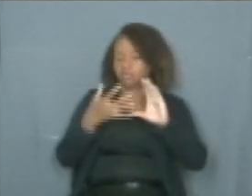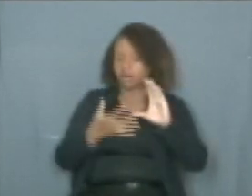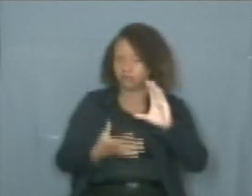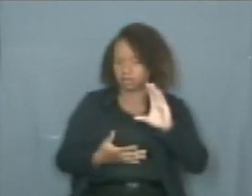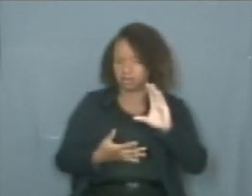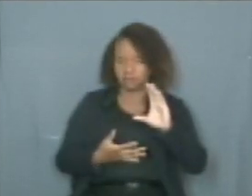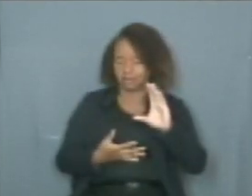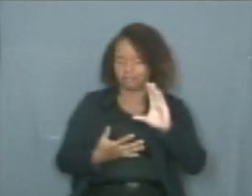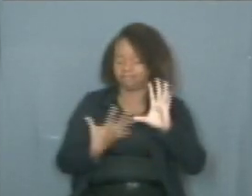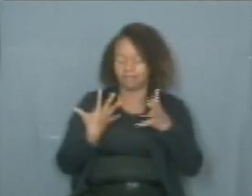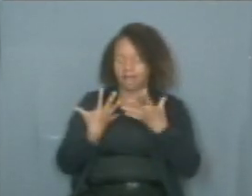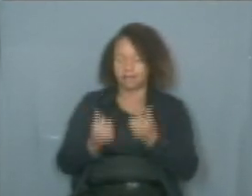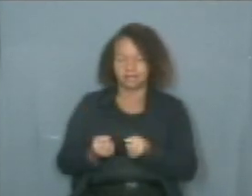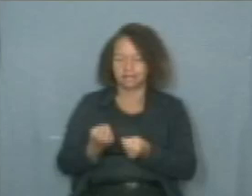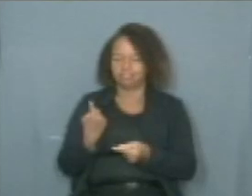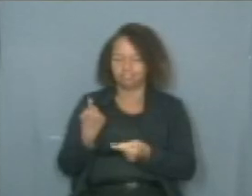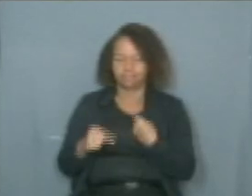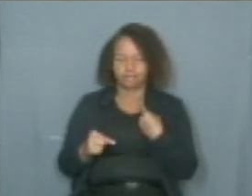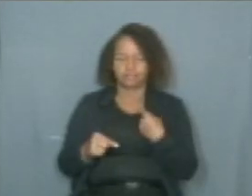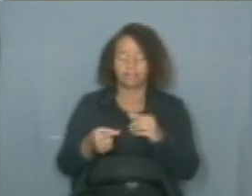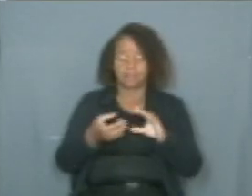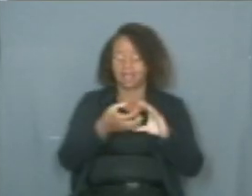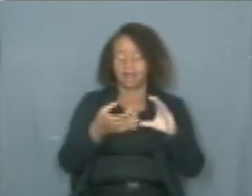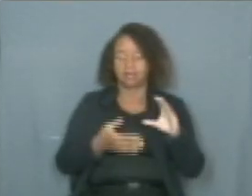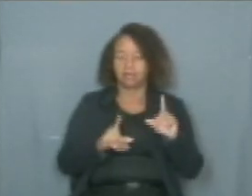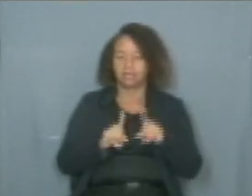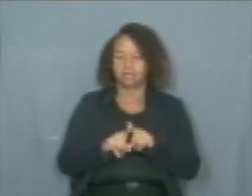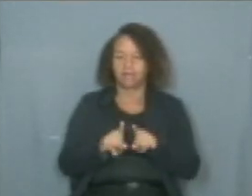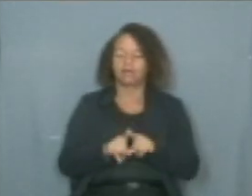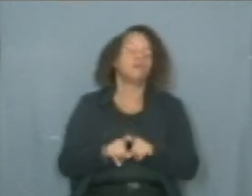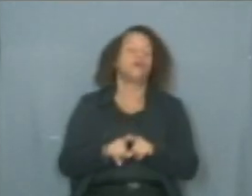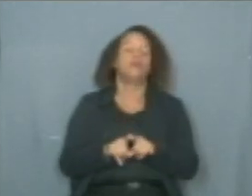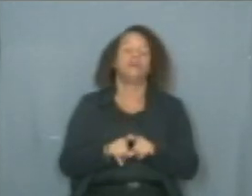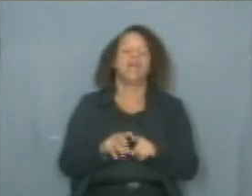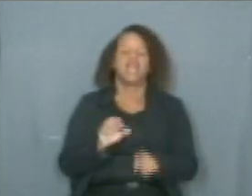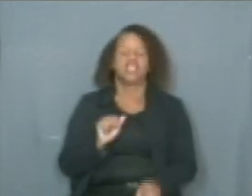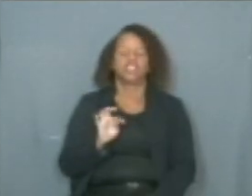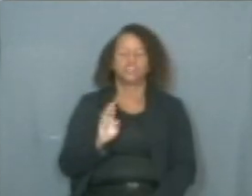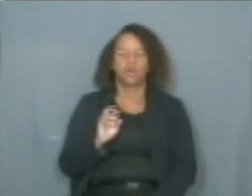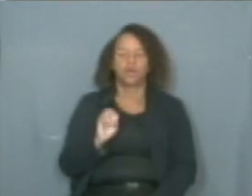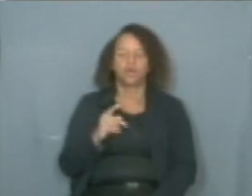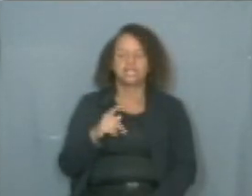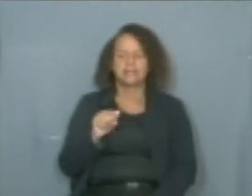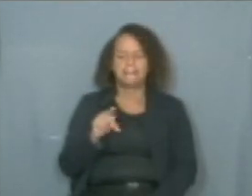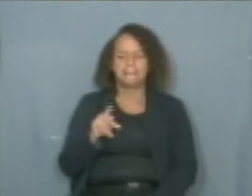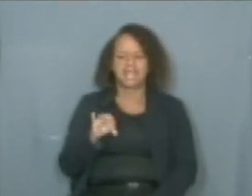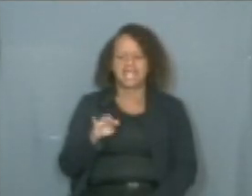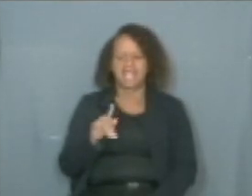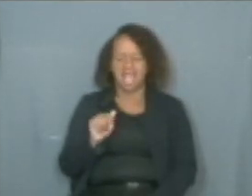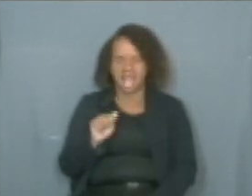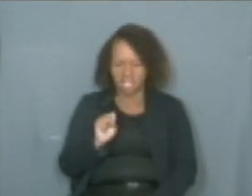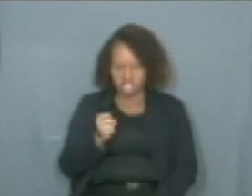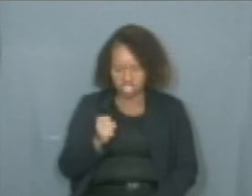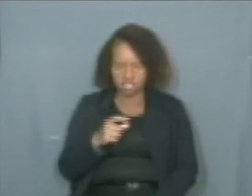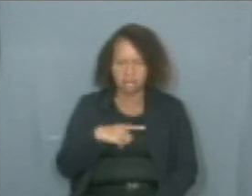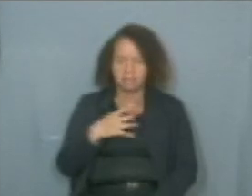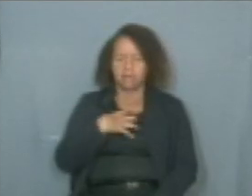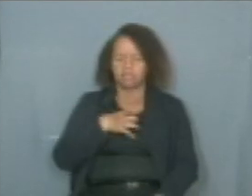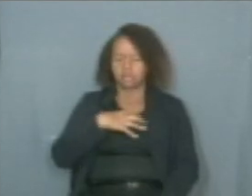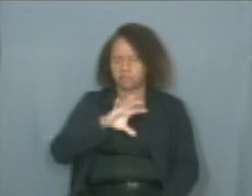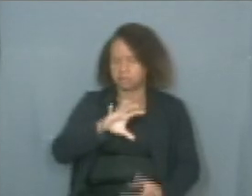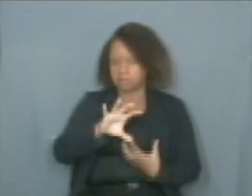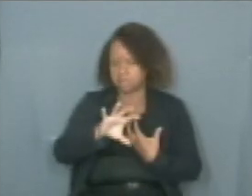não são aceitas, características como as estereotipias, características como a não reciprocidade,